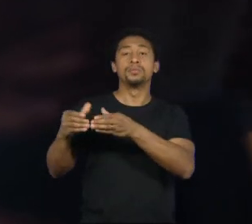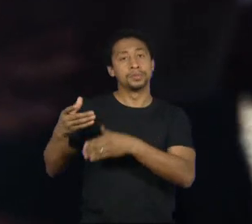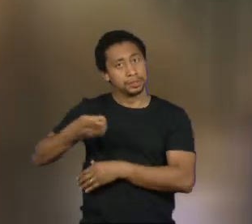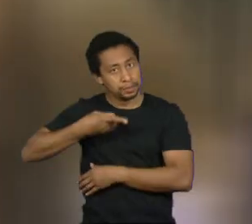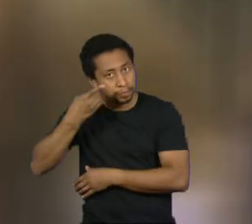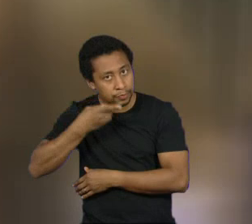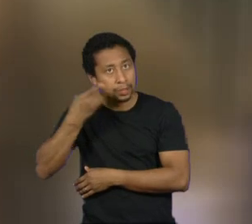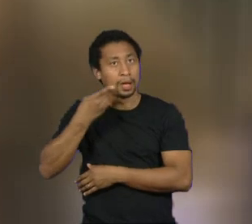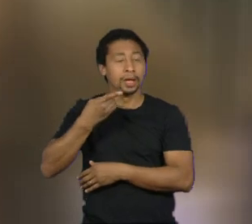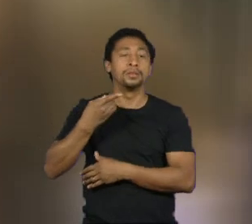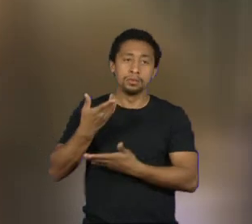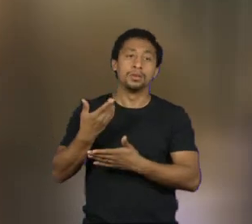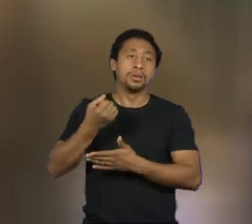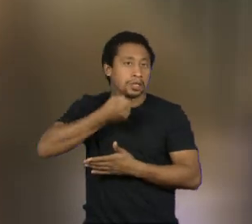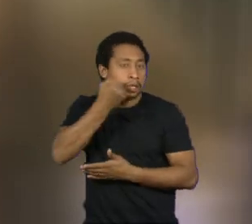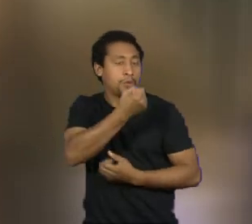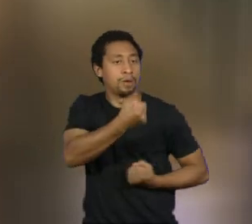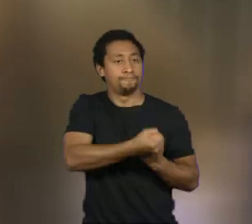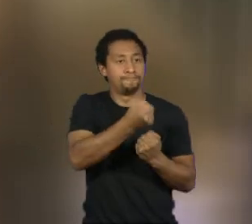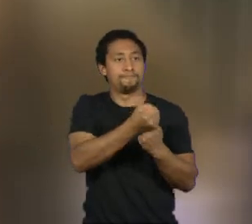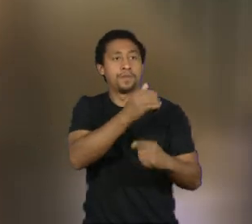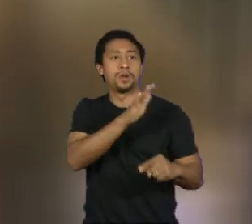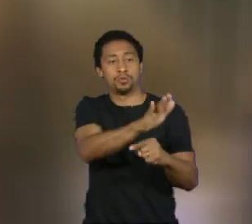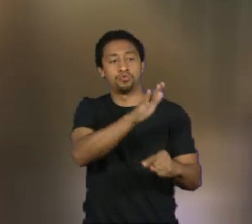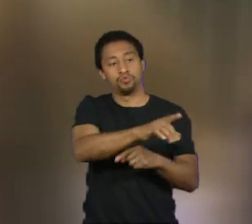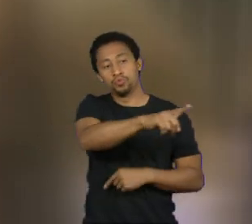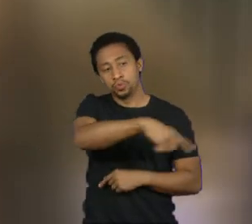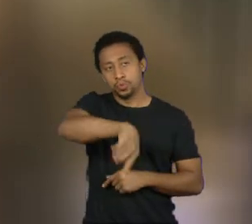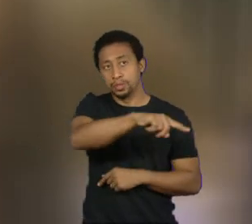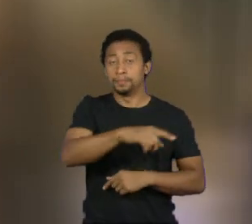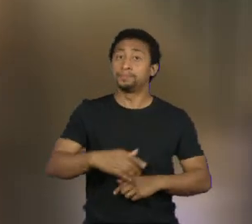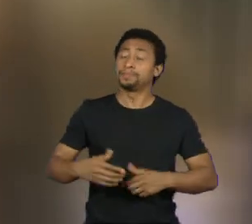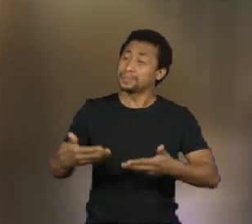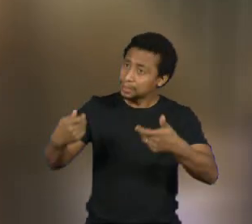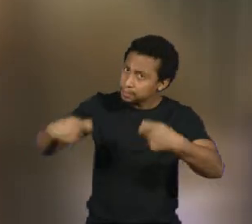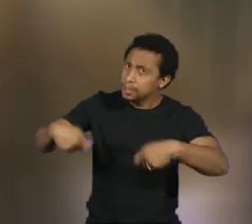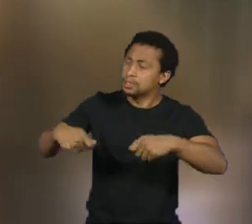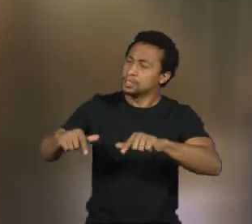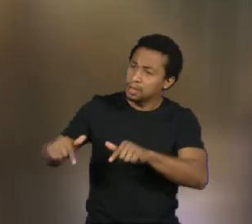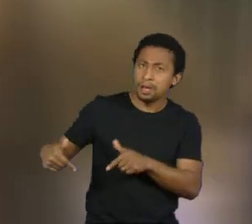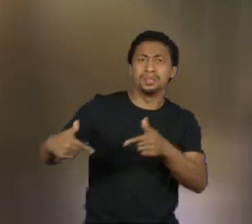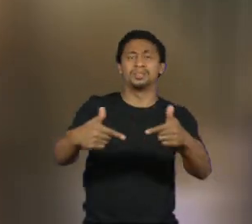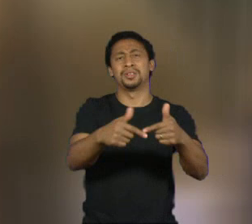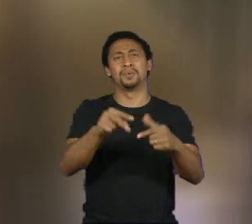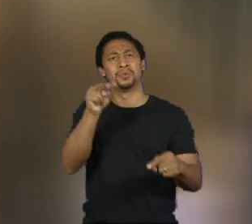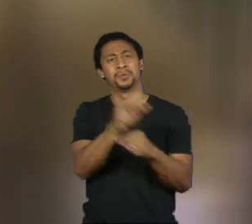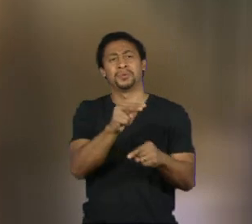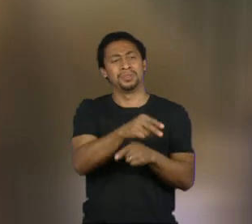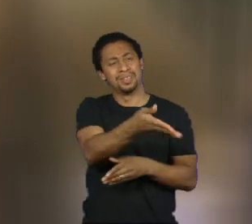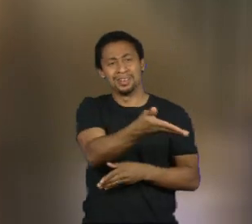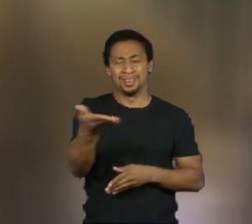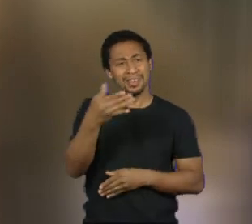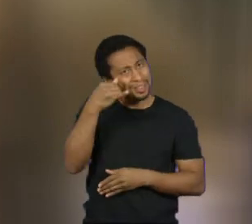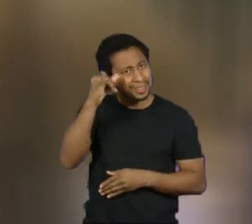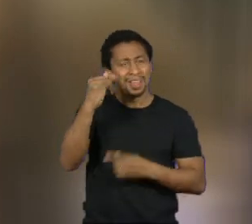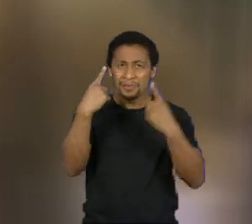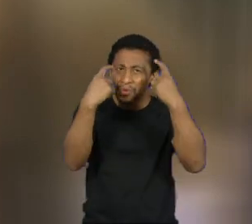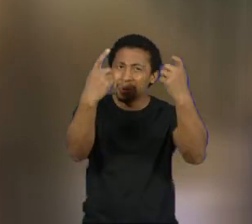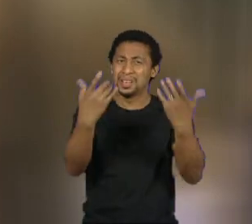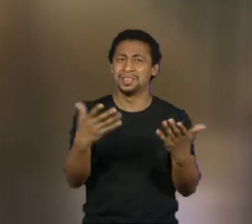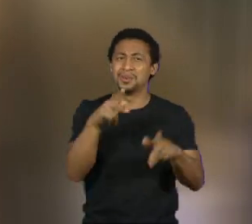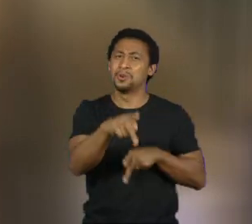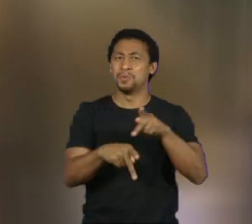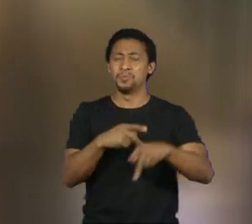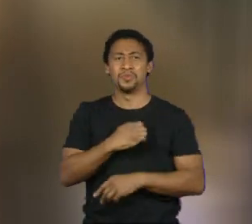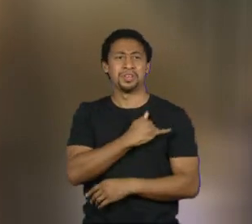caso. Para que haja o encaminhamento por parte aqui do parlamento em relação a essa violência que o povo Yanomami vem